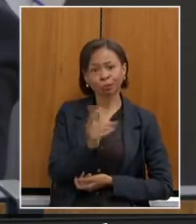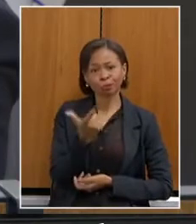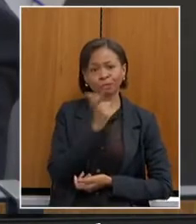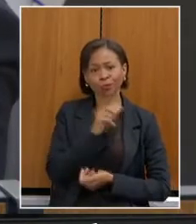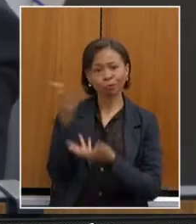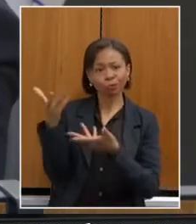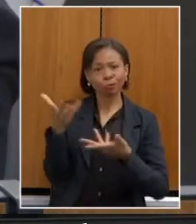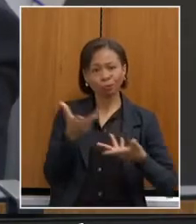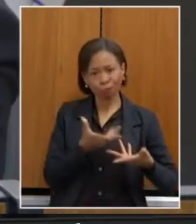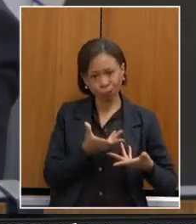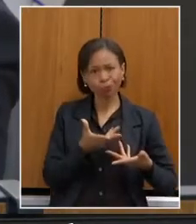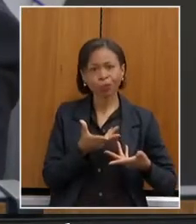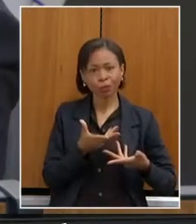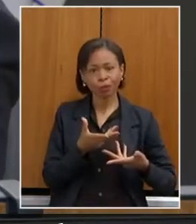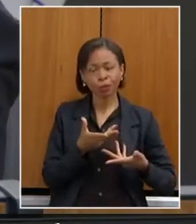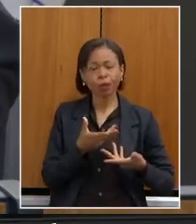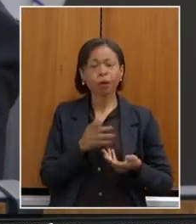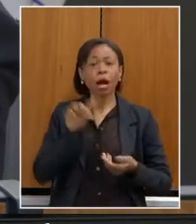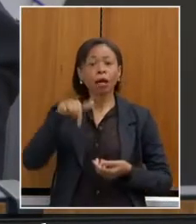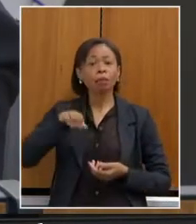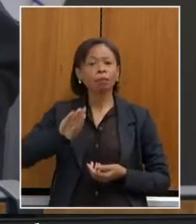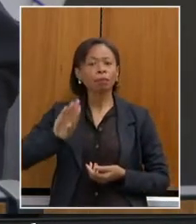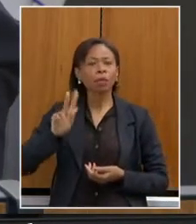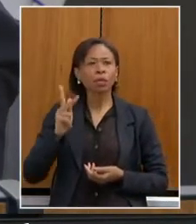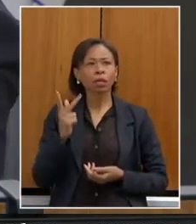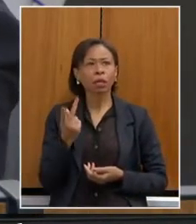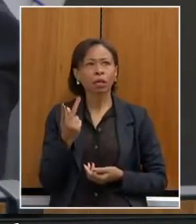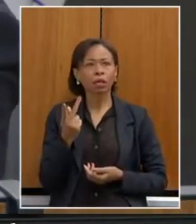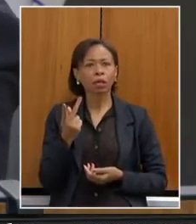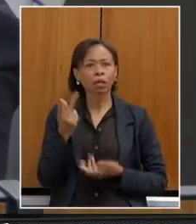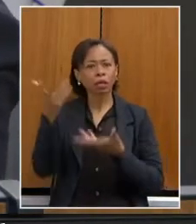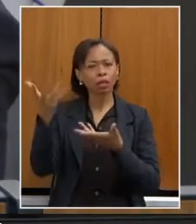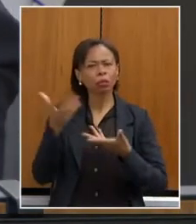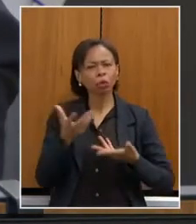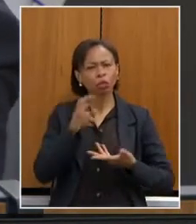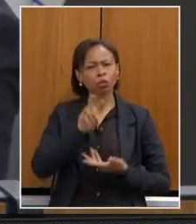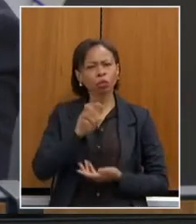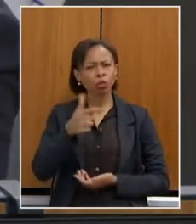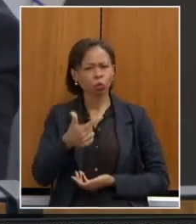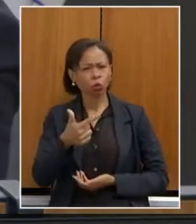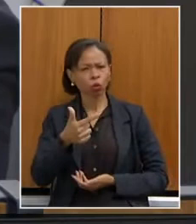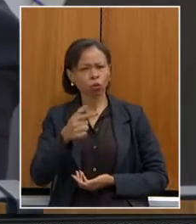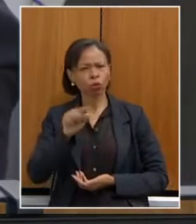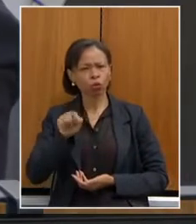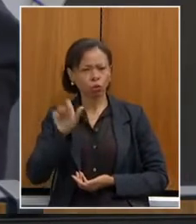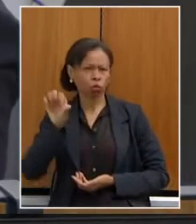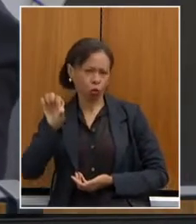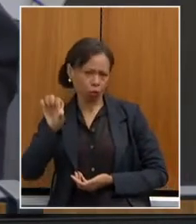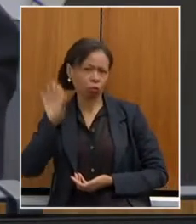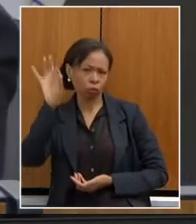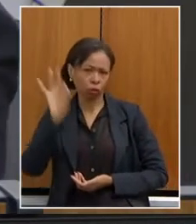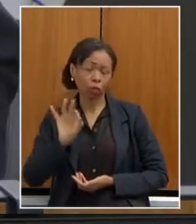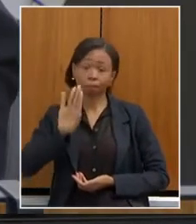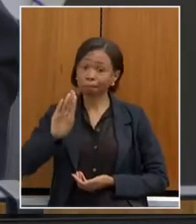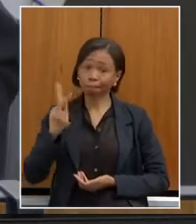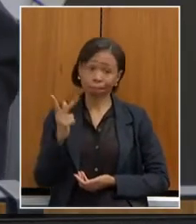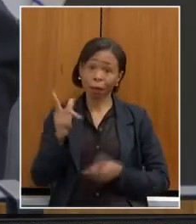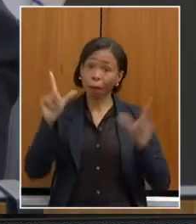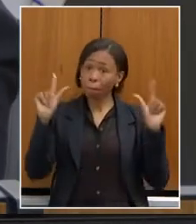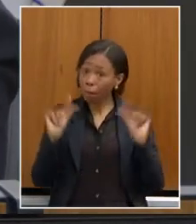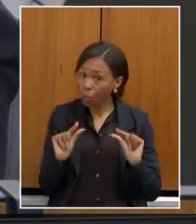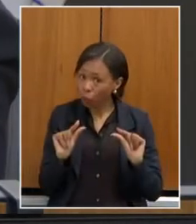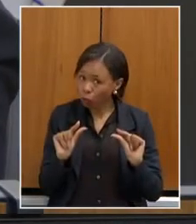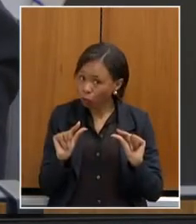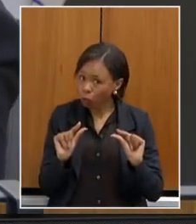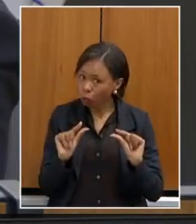população, D1 e D2. Belo Horizonte recebeu 52,9%. Então, Belo Horizonte não recebeu menos vacina do que